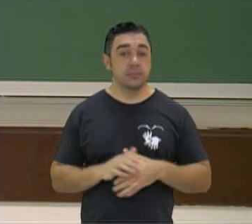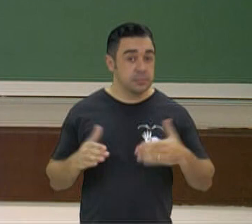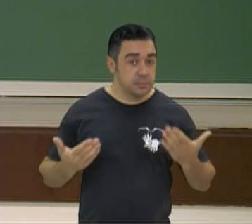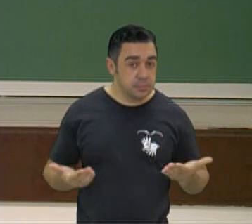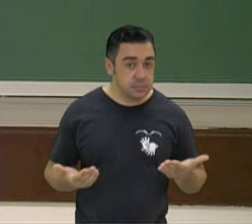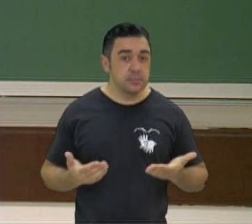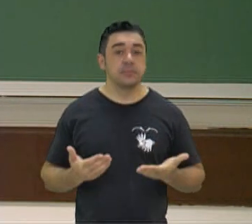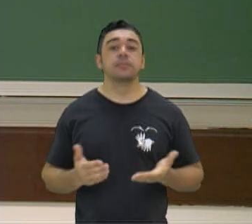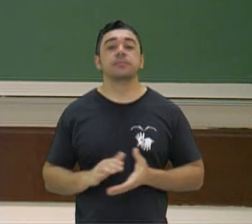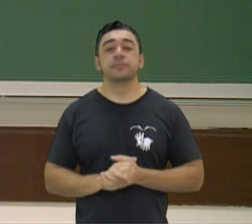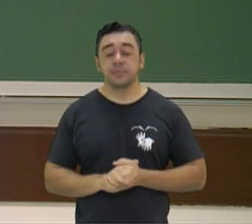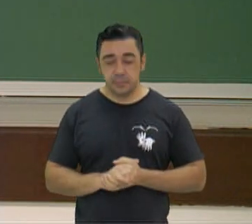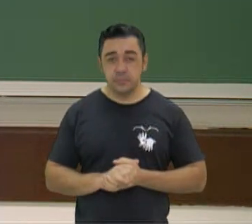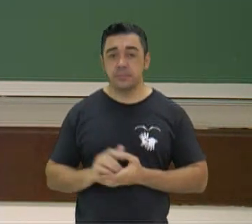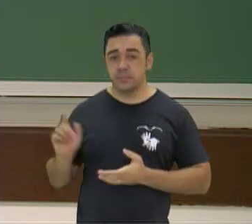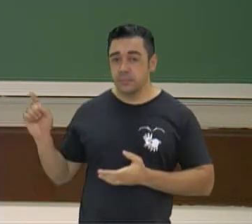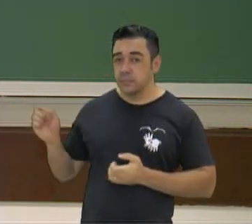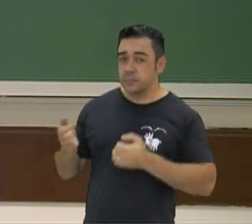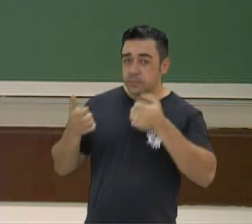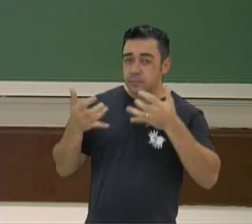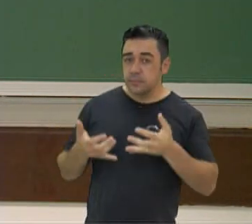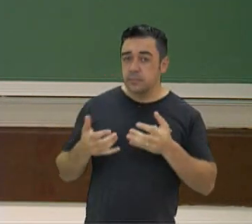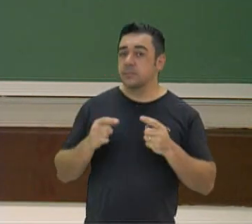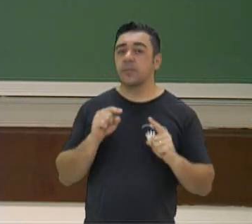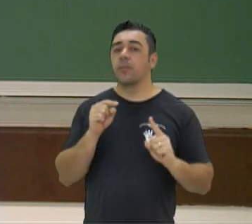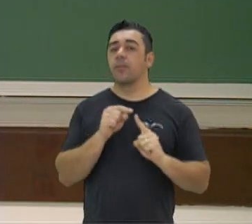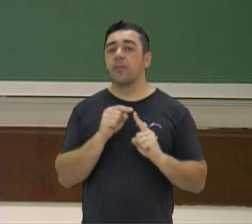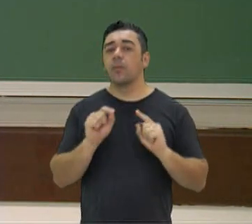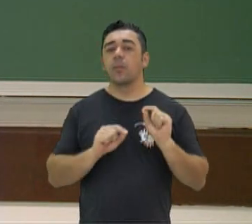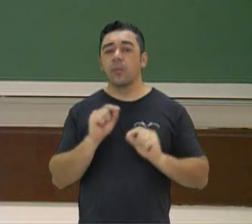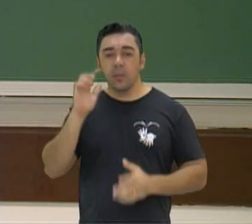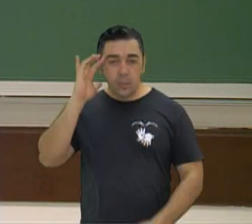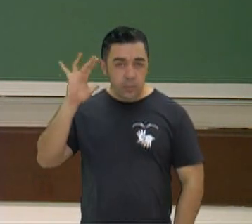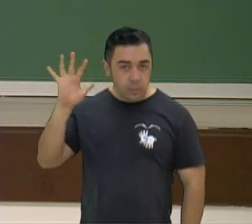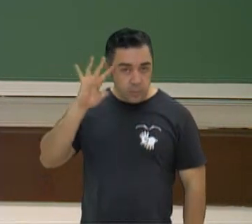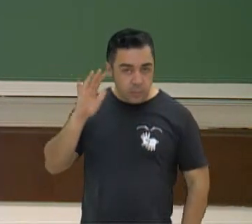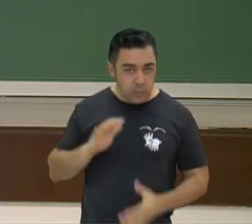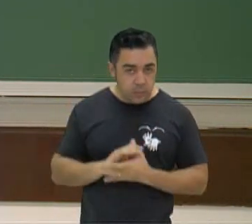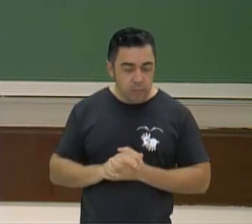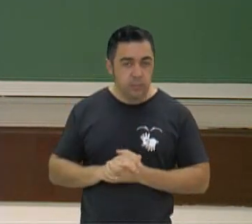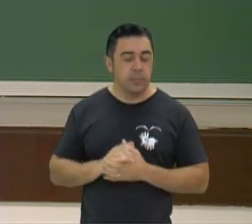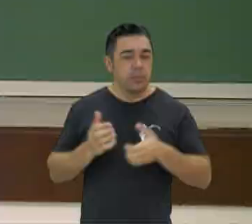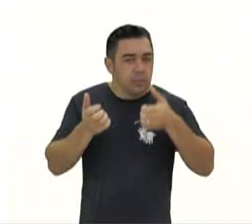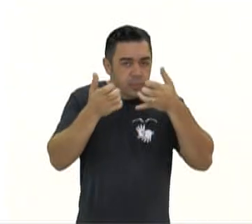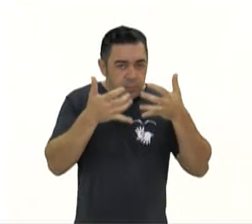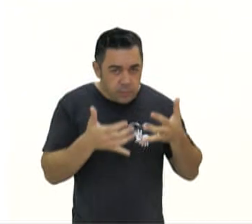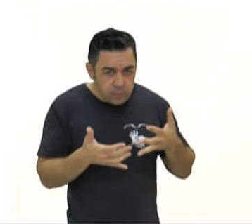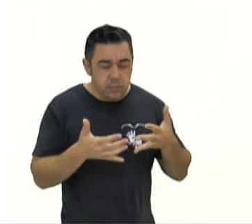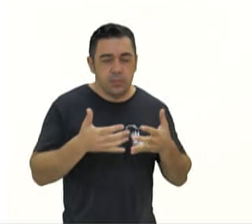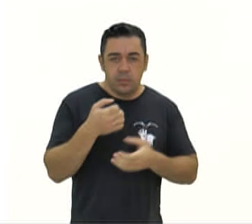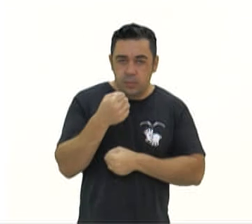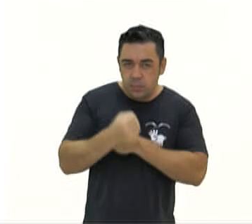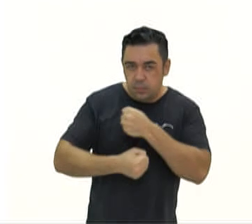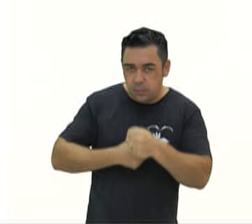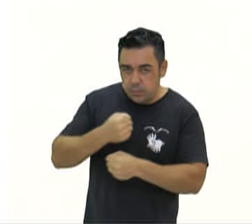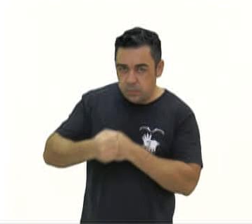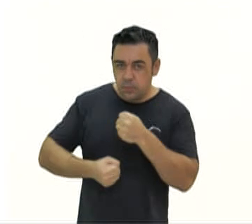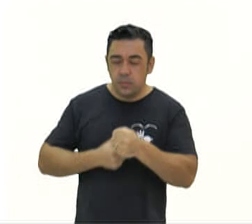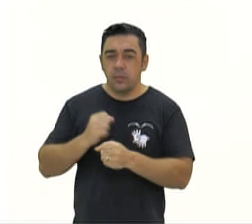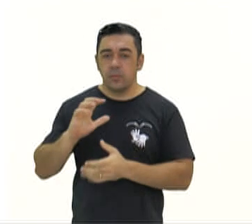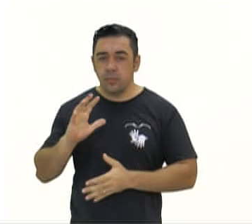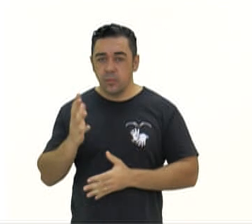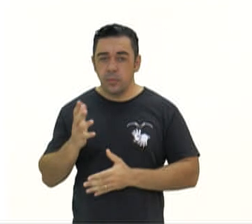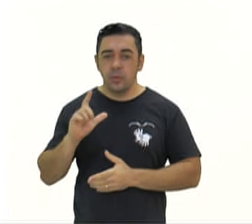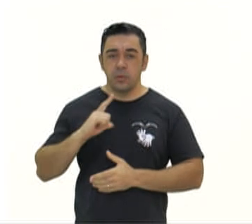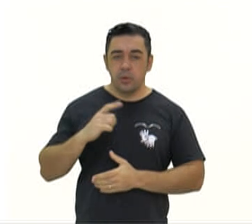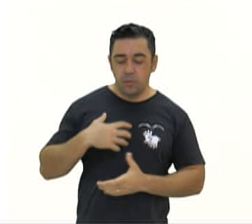Então, gente, tá? Essa explicação está de acordo com quem? Então, vamos de volta aqui. Está dizendo que com o passar do tempo foram perdendo